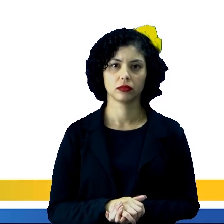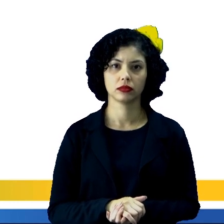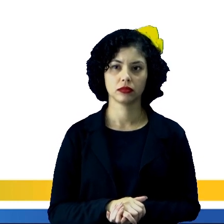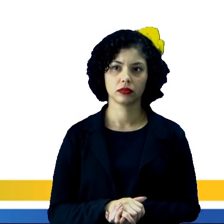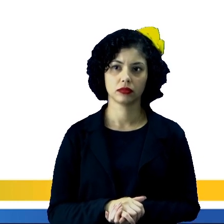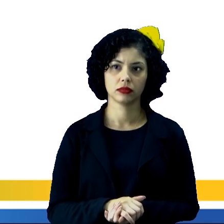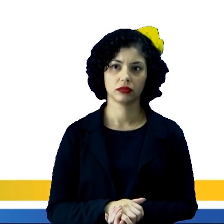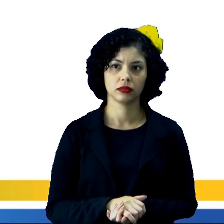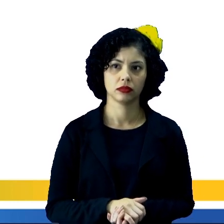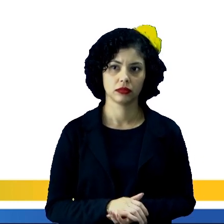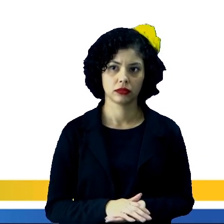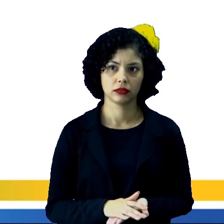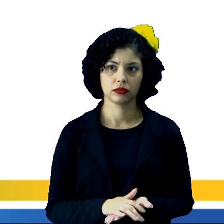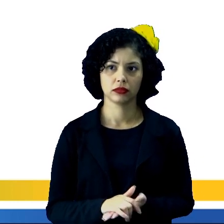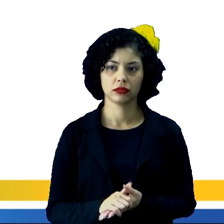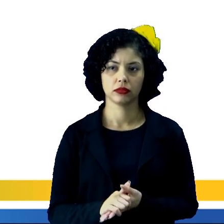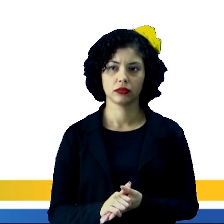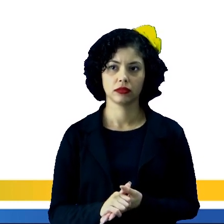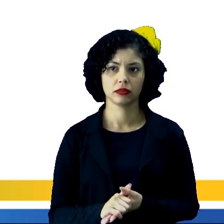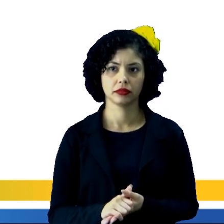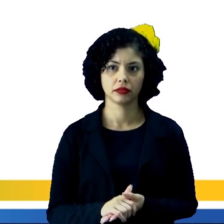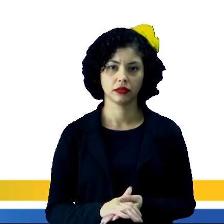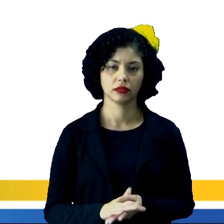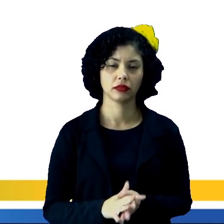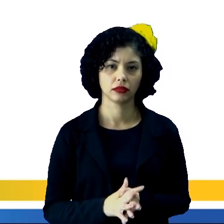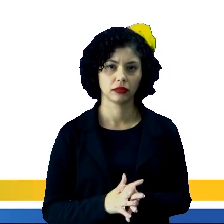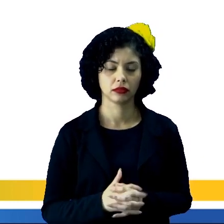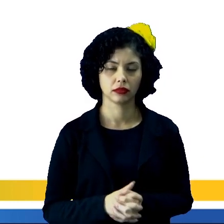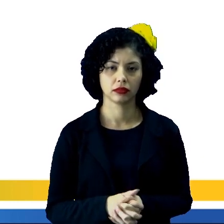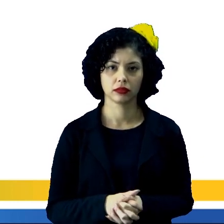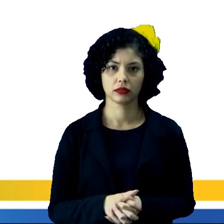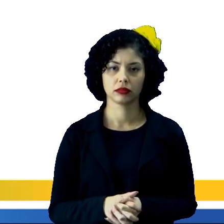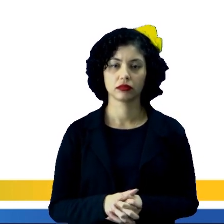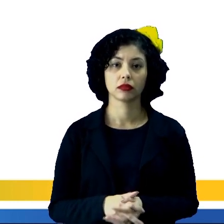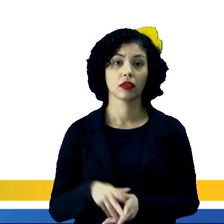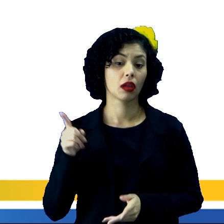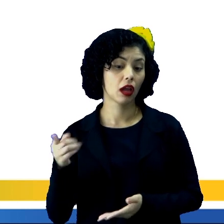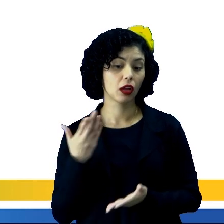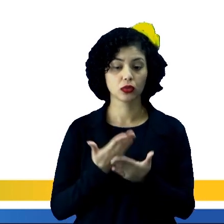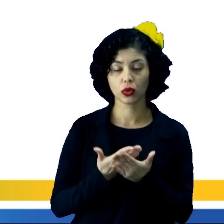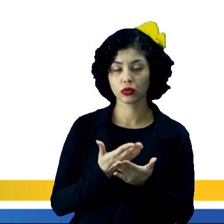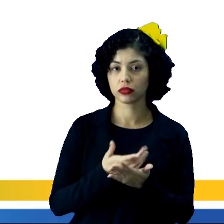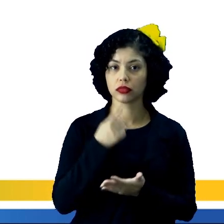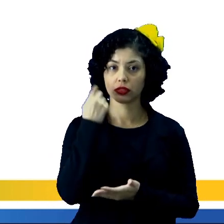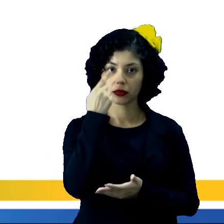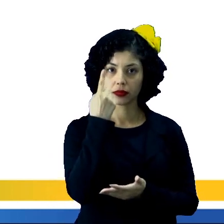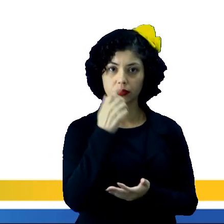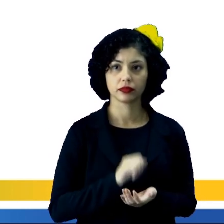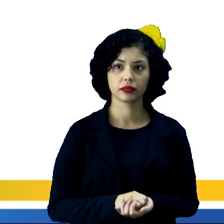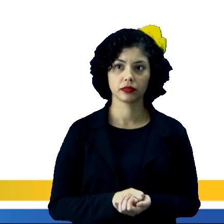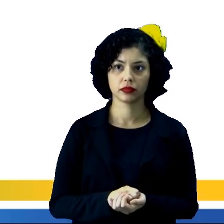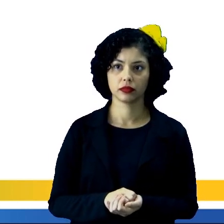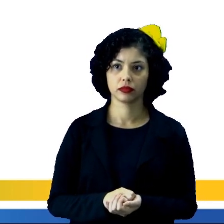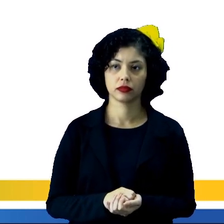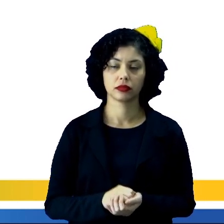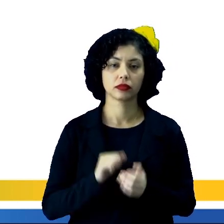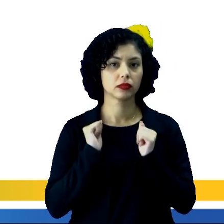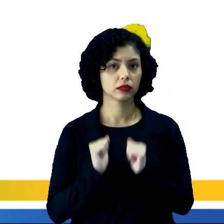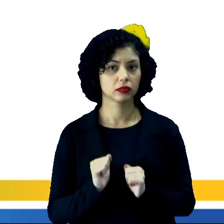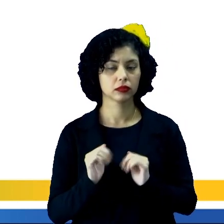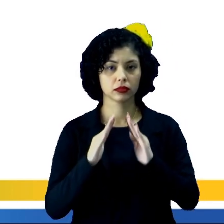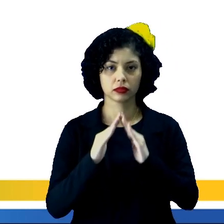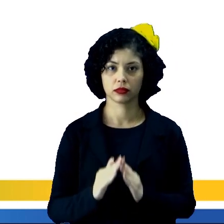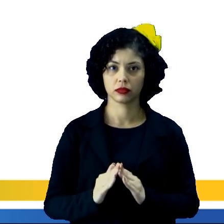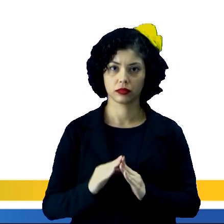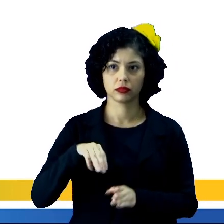She's studying Spanish so that she can live in Madrid. Ela está estudando espanhol para poder morar